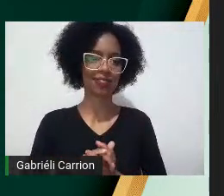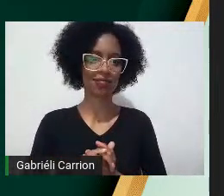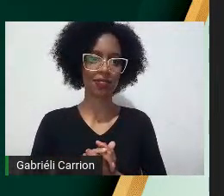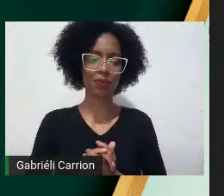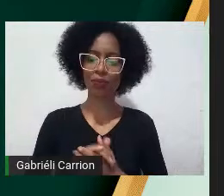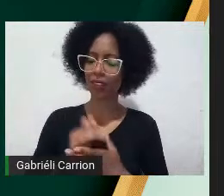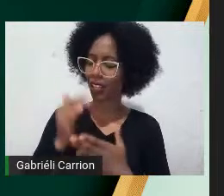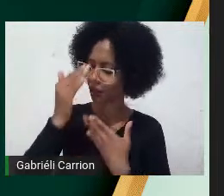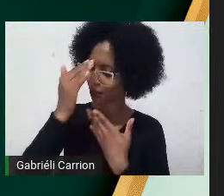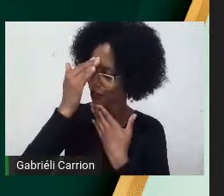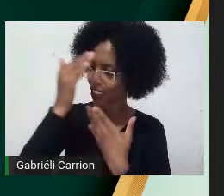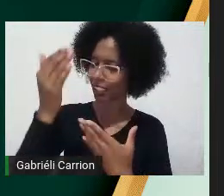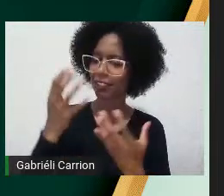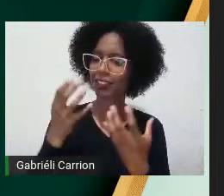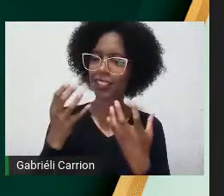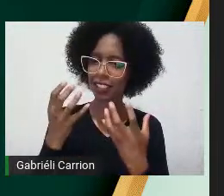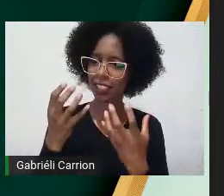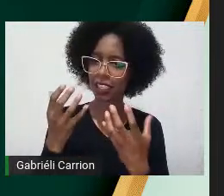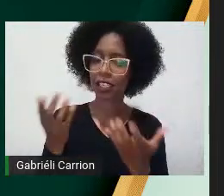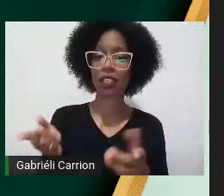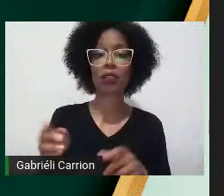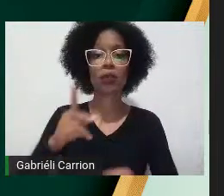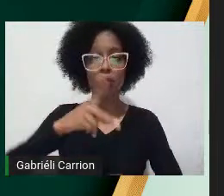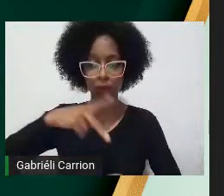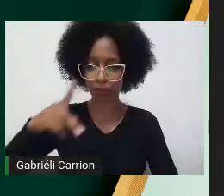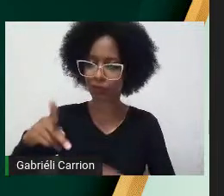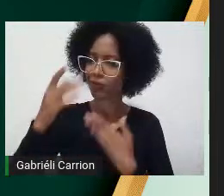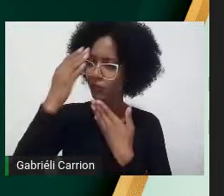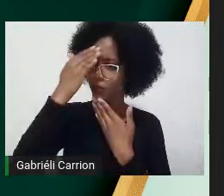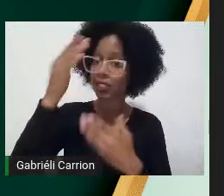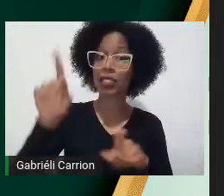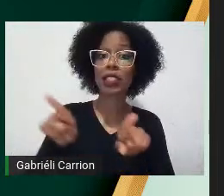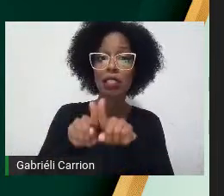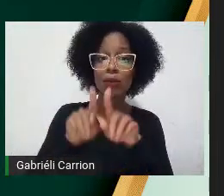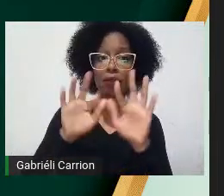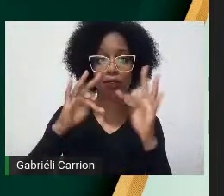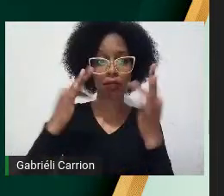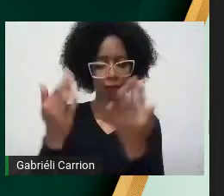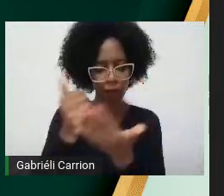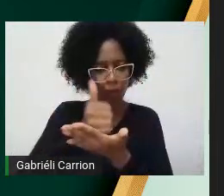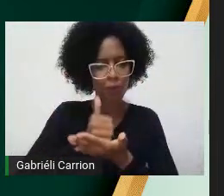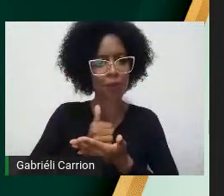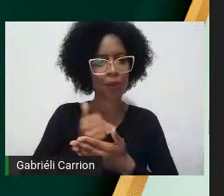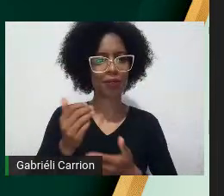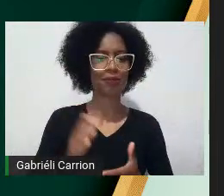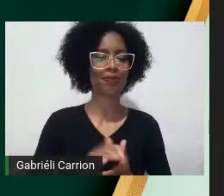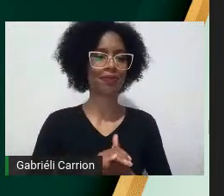Obrigada, queria agradecer meus professores e também familiares pelo apoio.